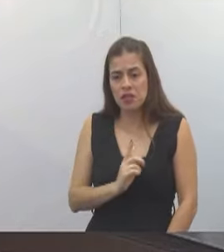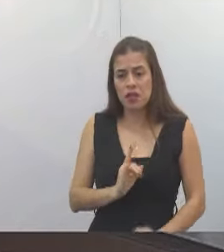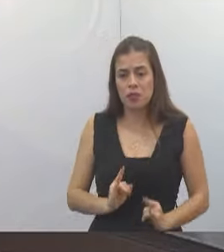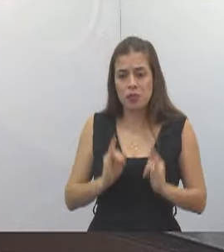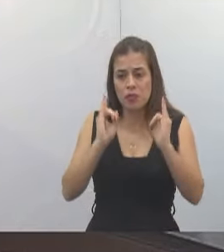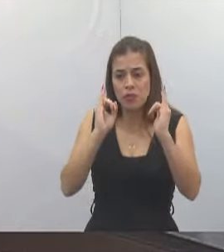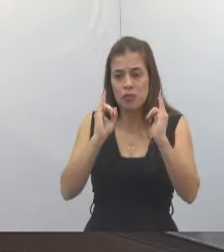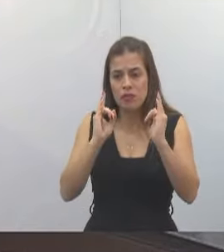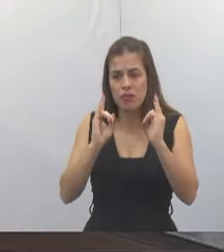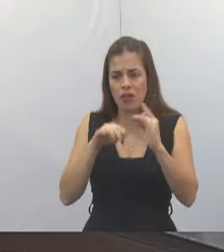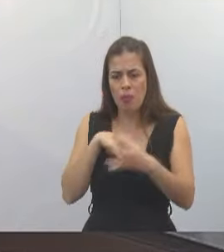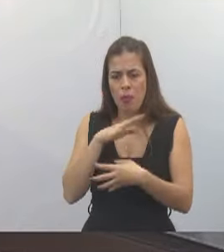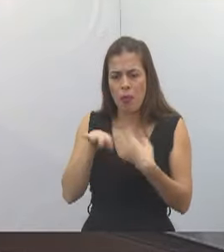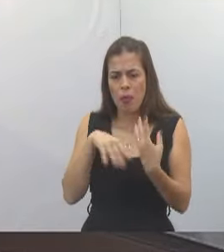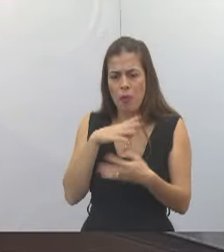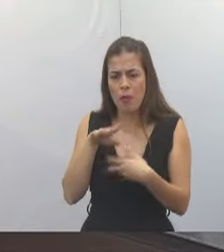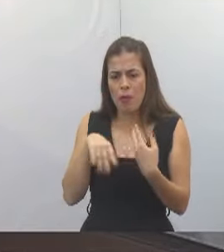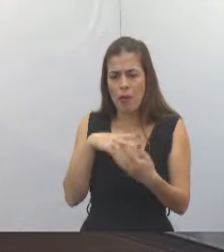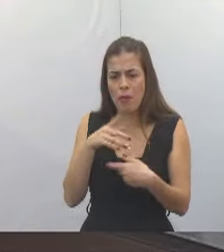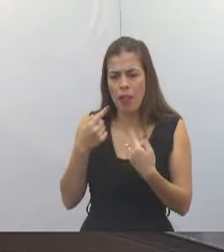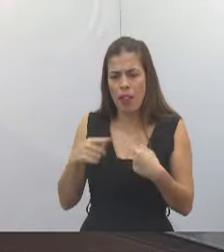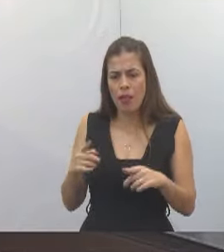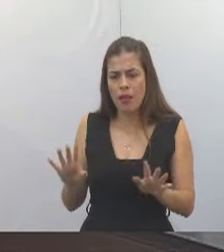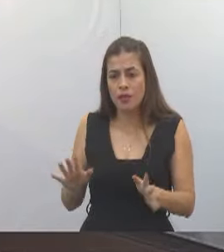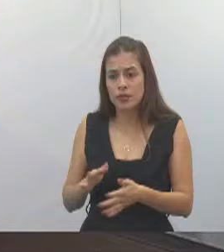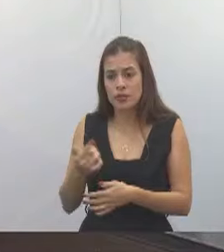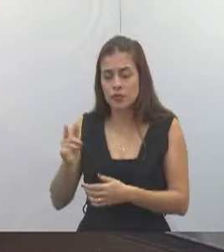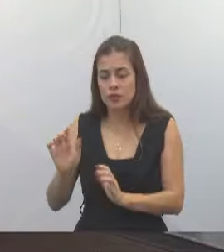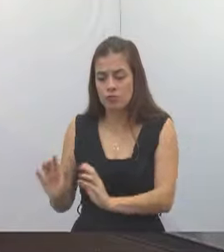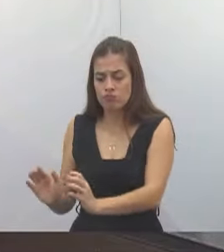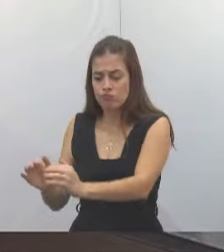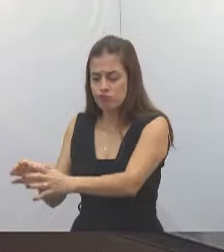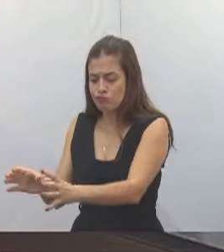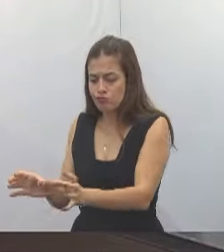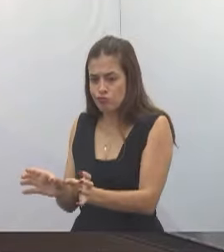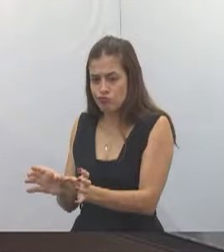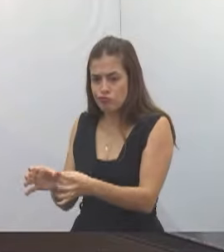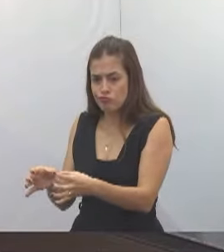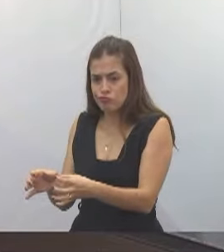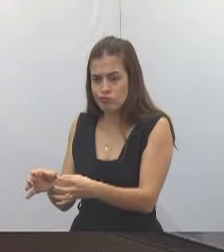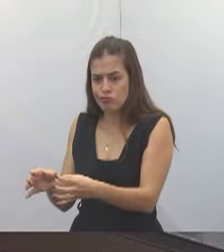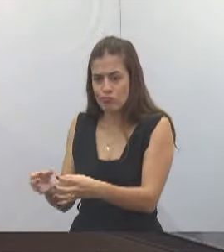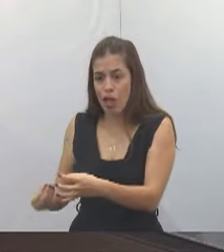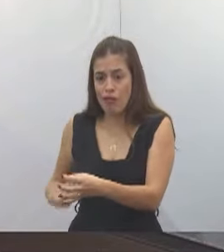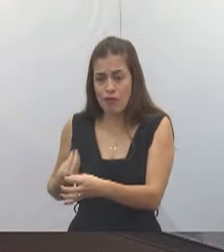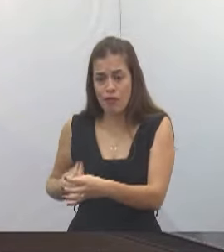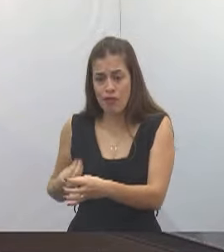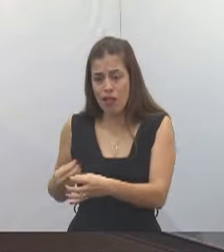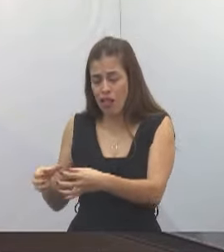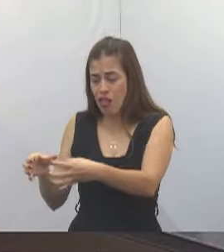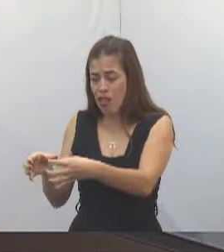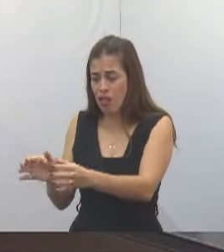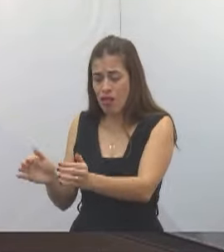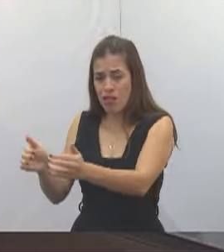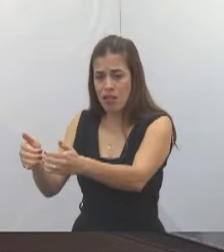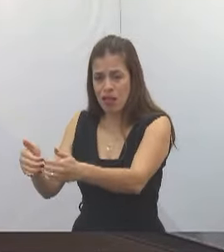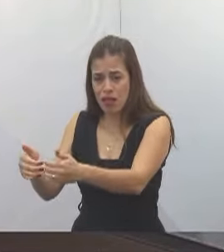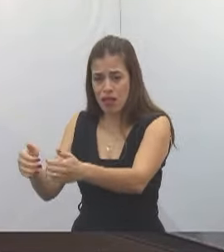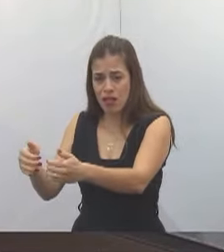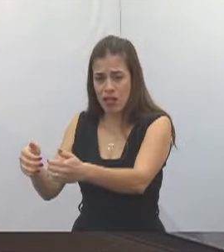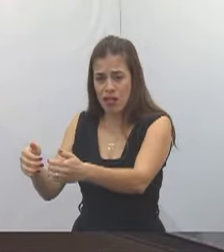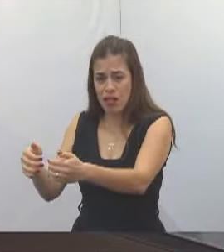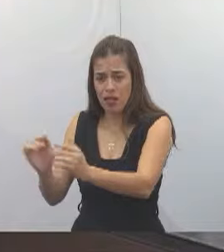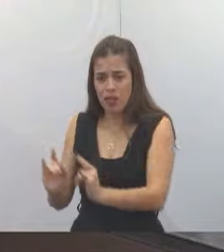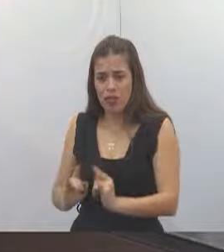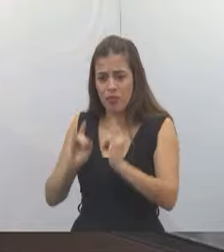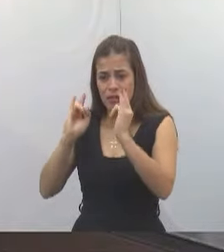reclamou que a cachorra era muito bagunceira. A segunda vez que eu fui, a cachorra estava na sacada, morando na sacada do apartamento. Morando